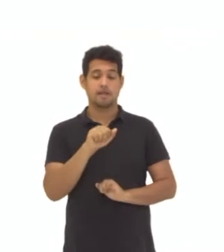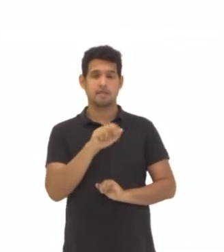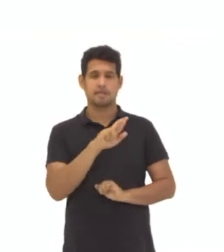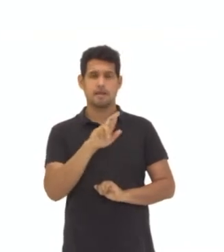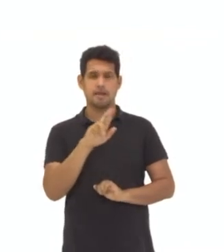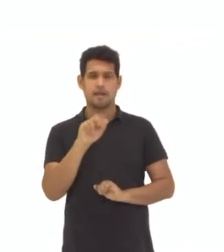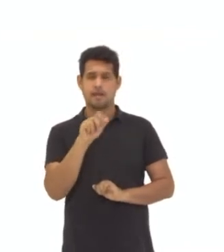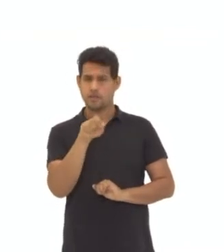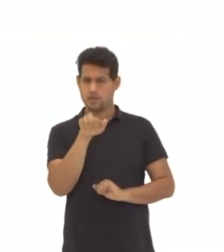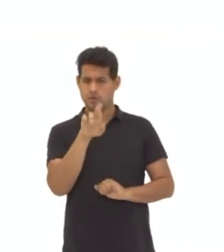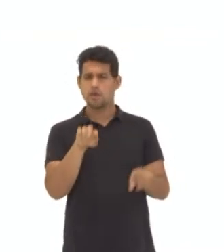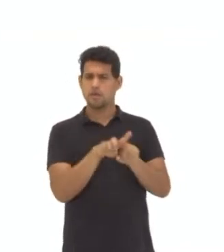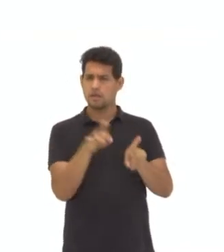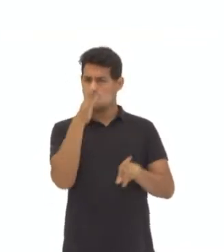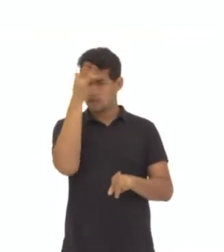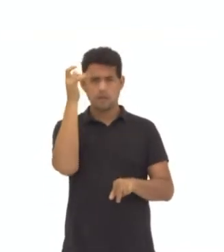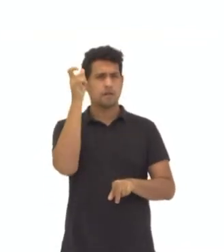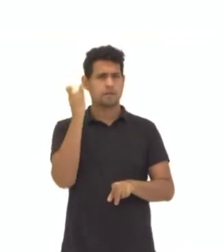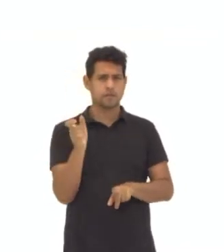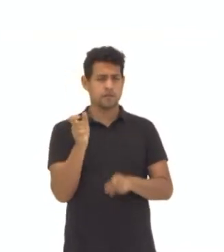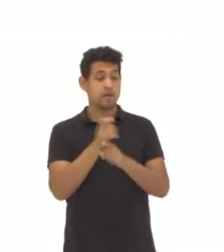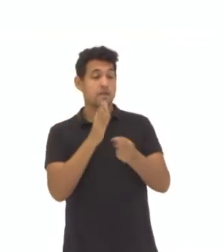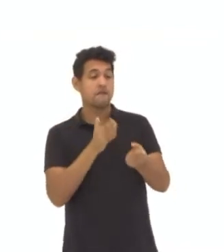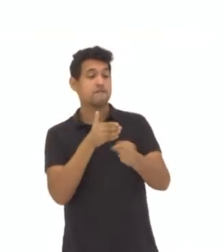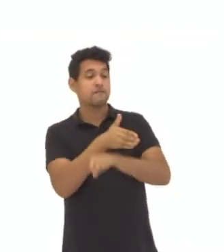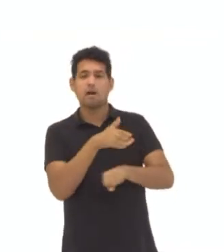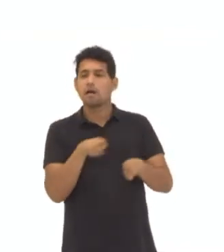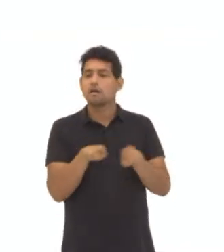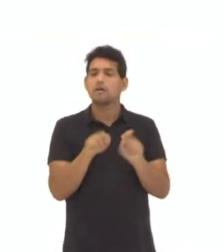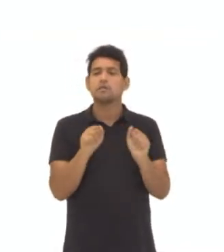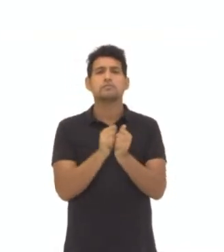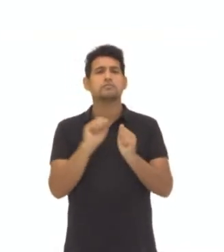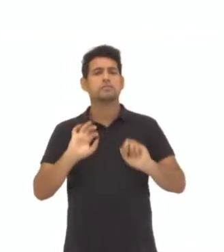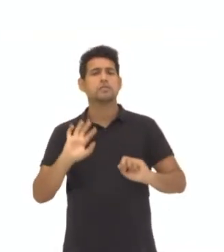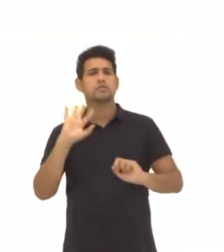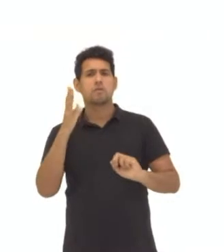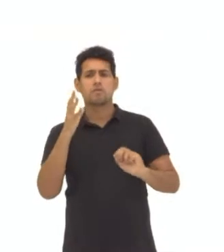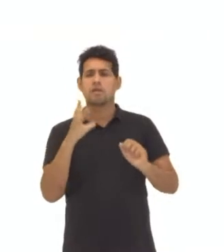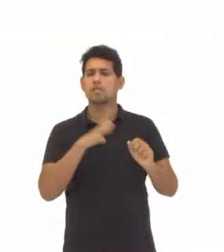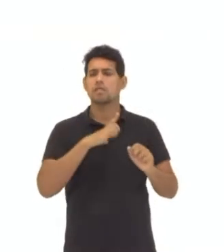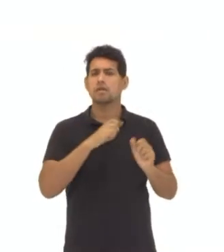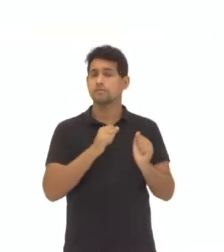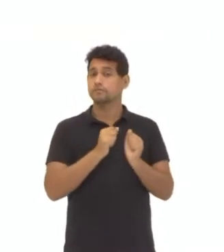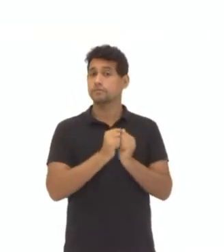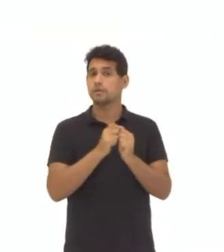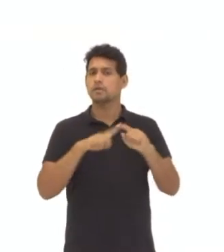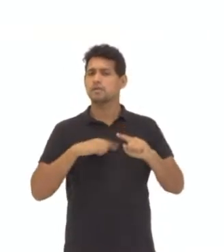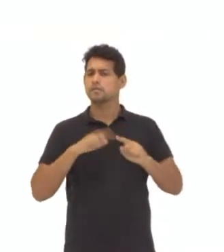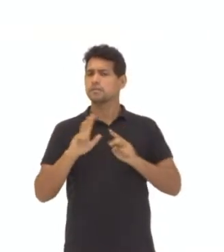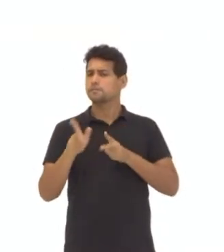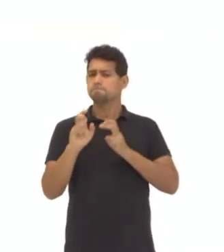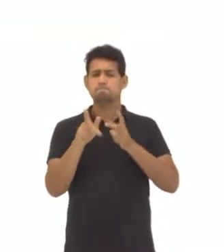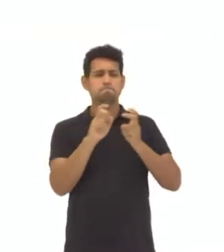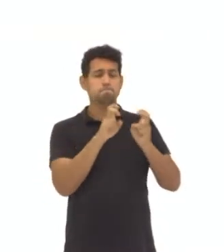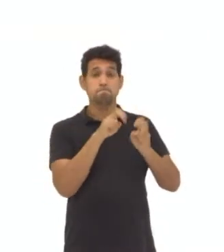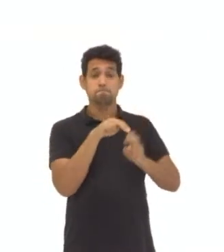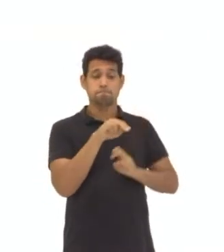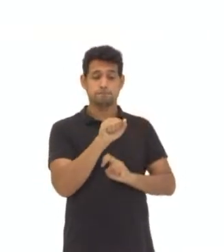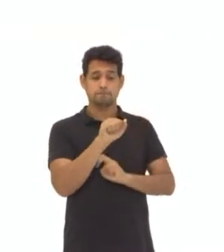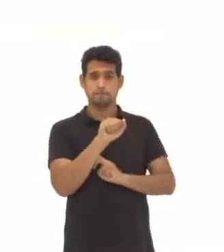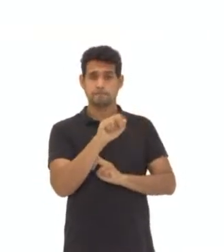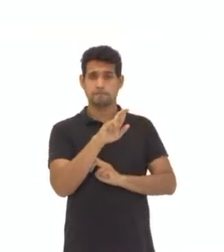Você observou essa situação? Como que eu sei que eles são indígenas, professor? Eu interpretei através da palavrinha aldeia, né?